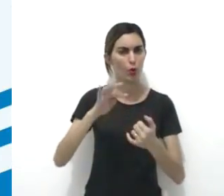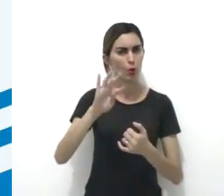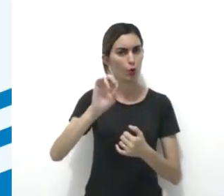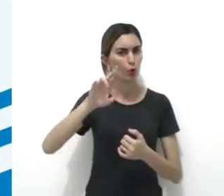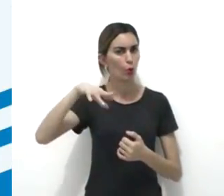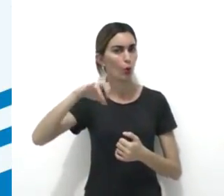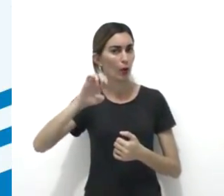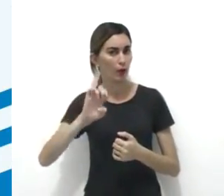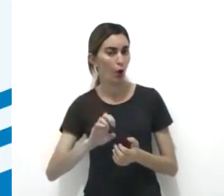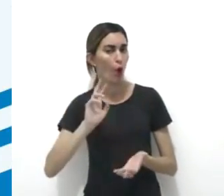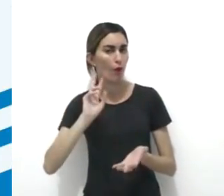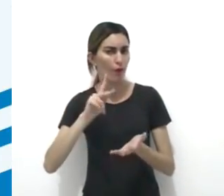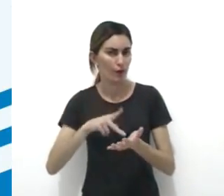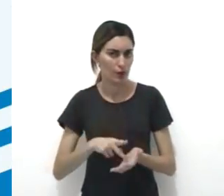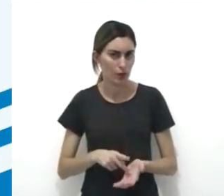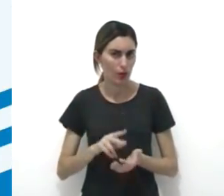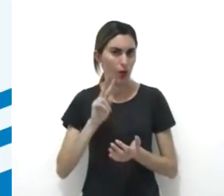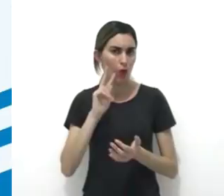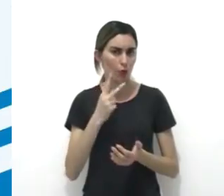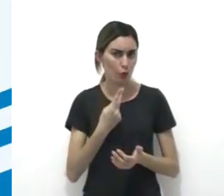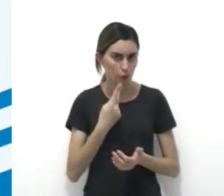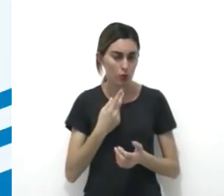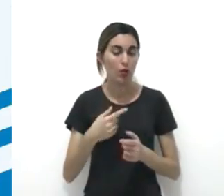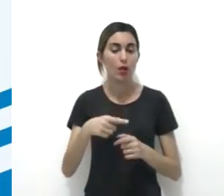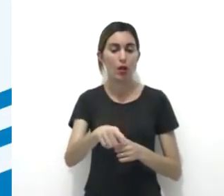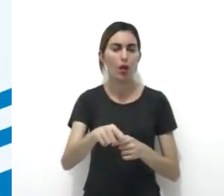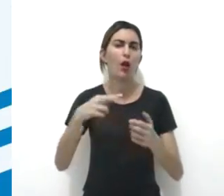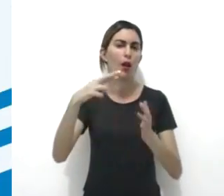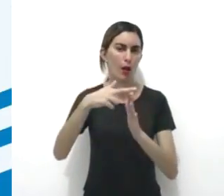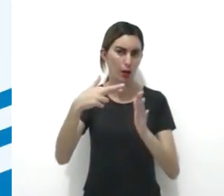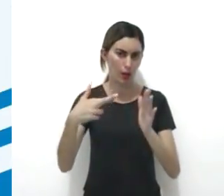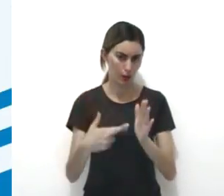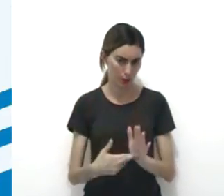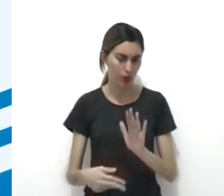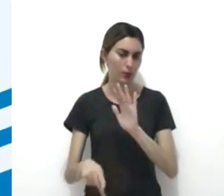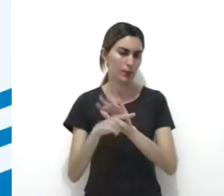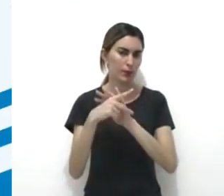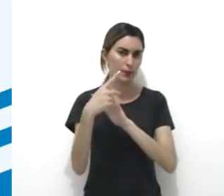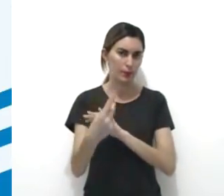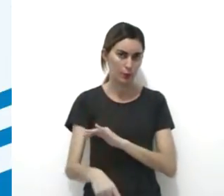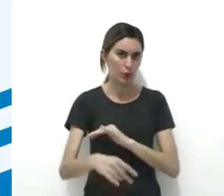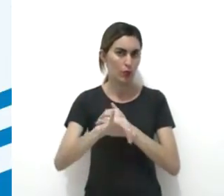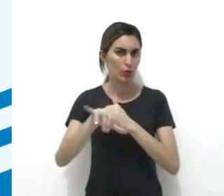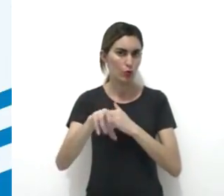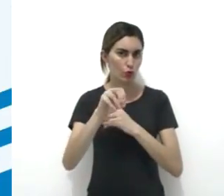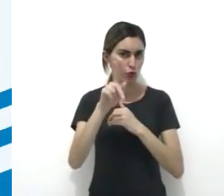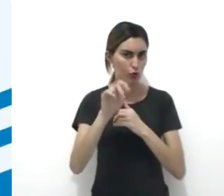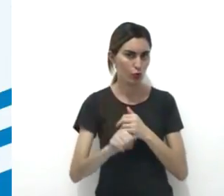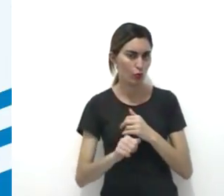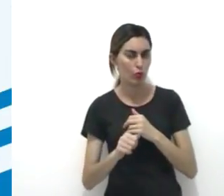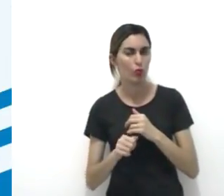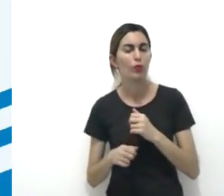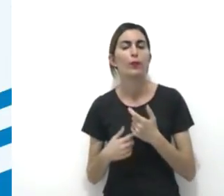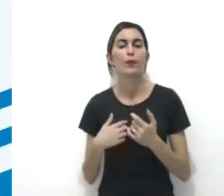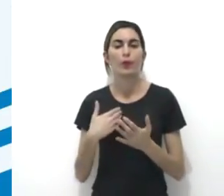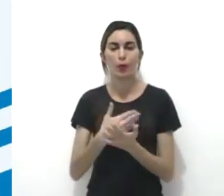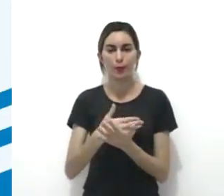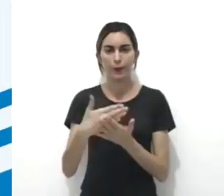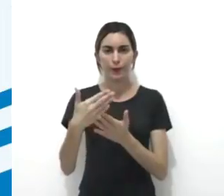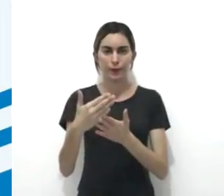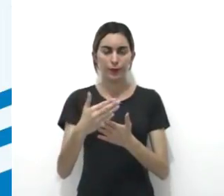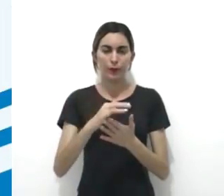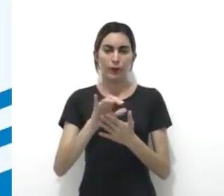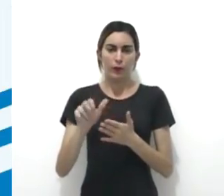ou torneios oficiais. Então, isso se torna a regra específica desse jogo de salão. Ao momento